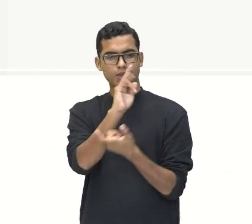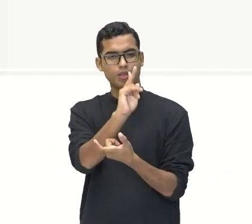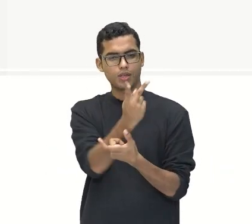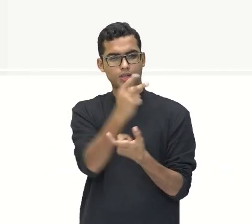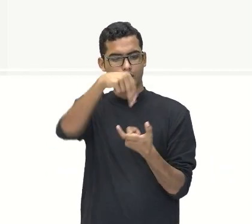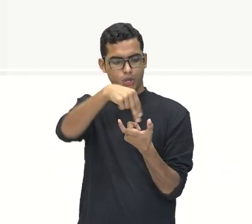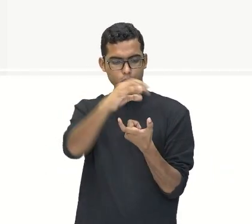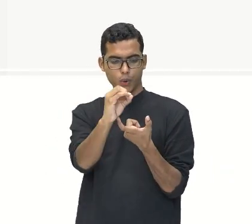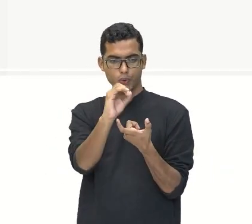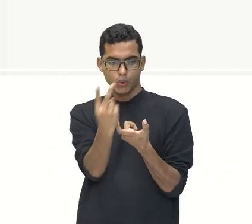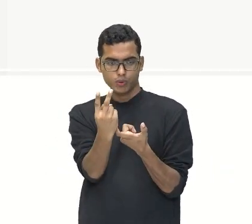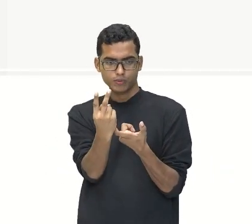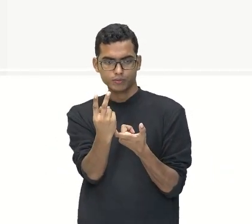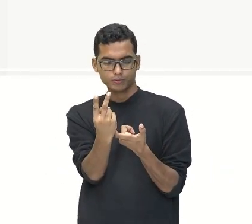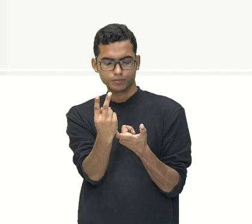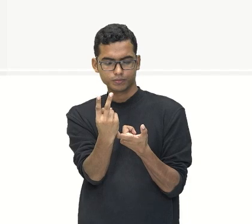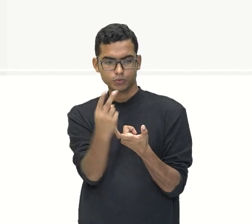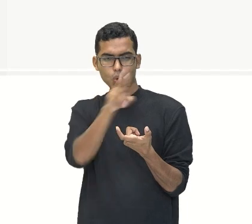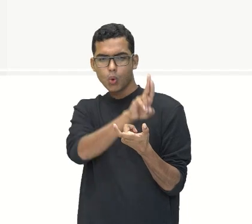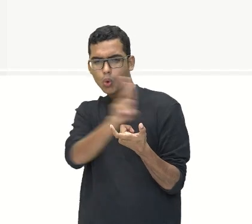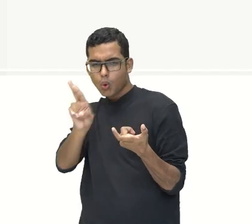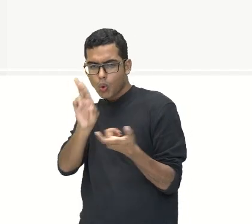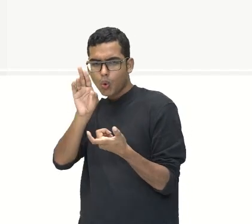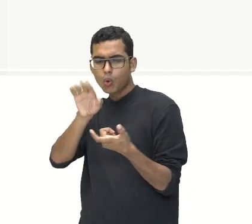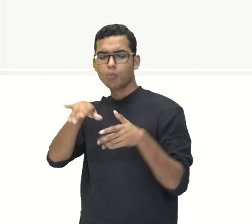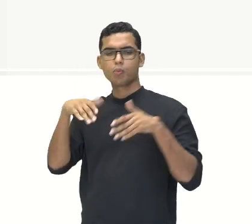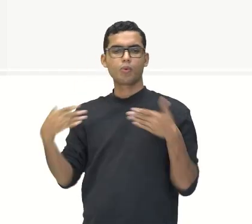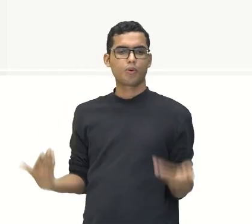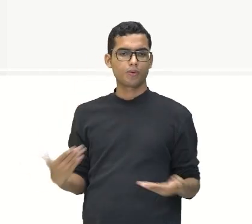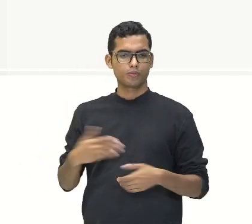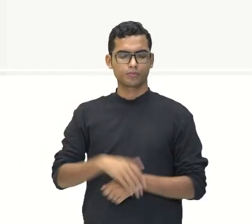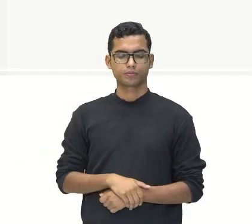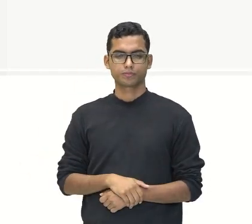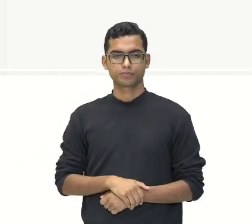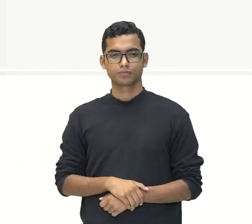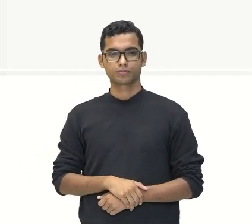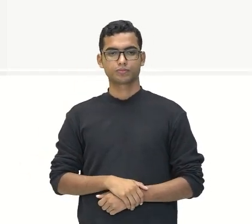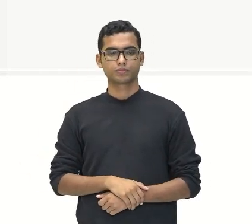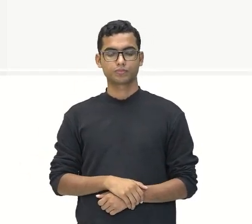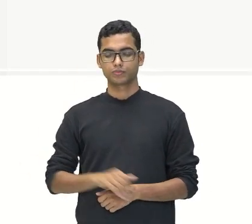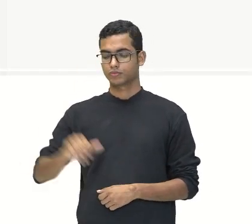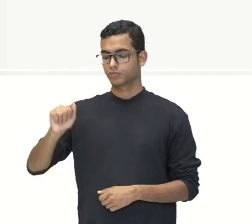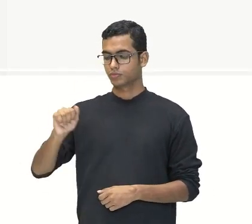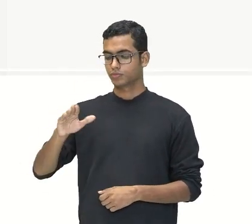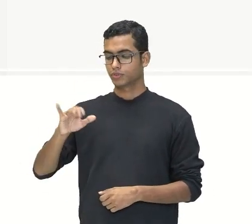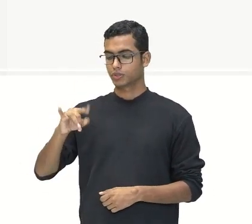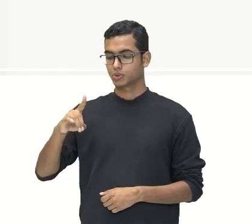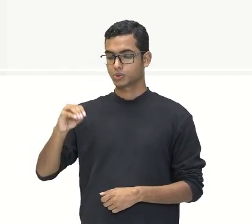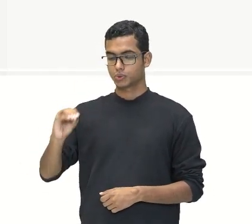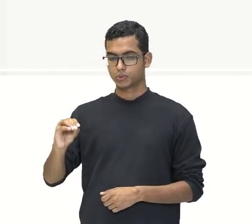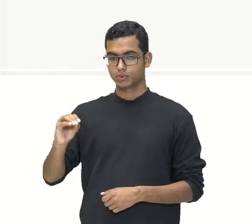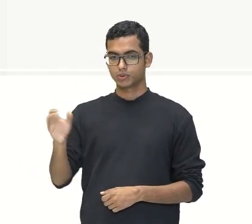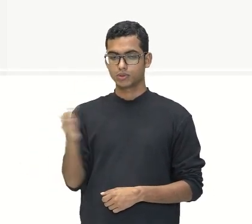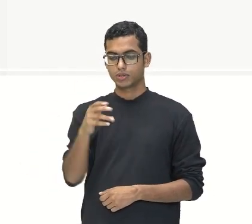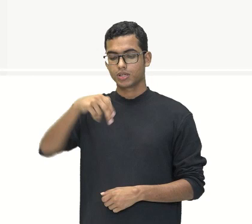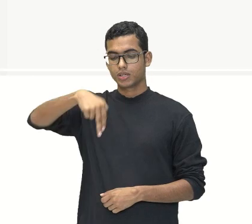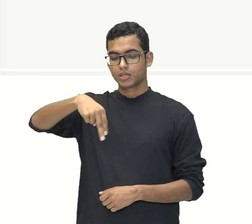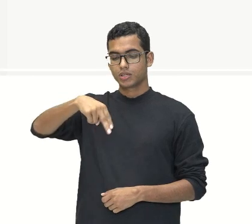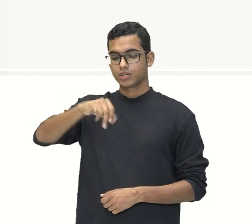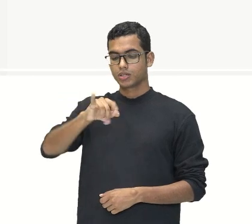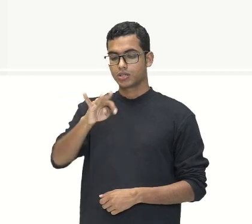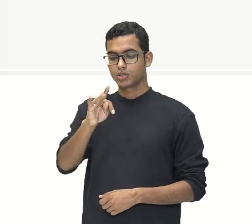HNO2. O nome dele, gente, é ácido nitroso. O nome desse ácido